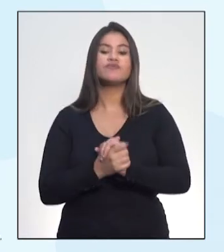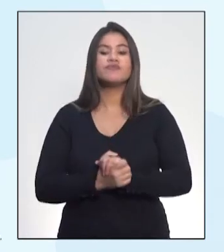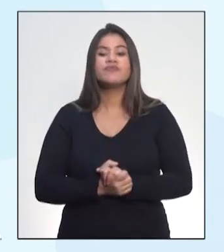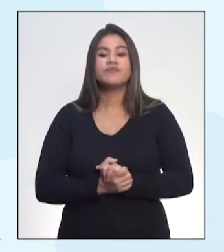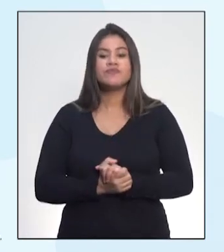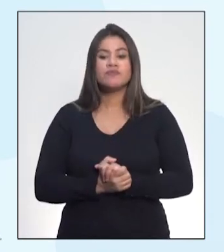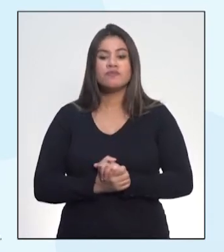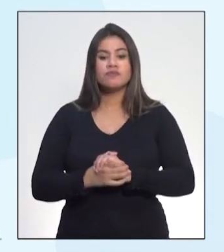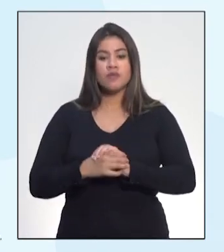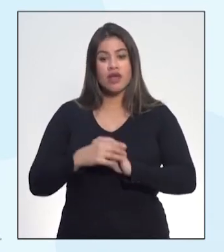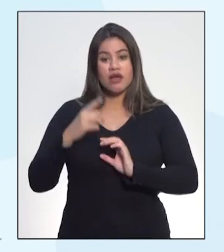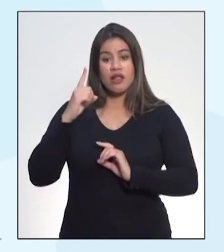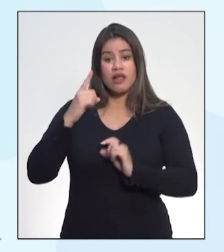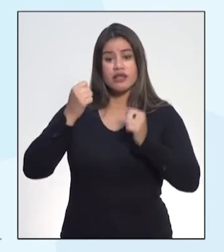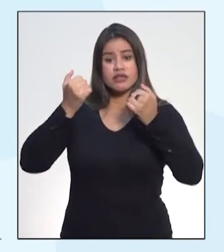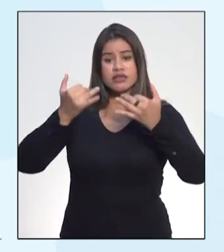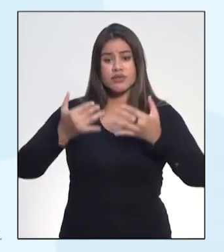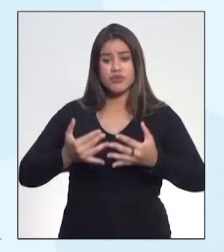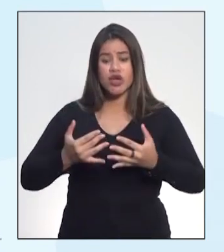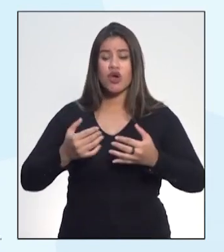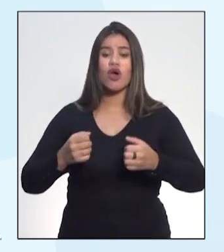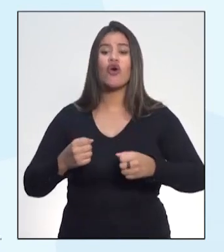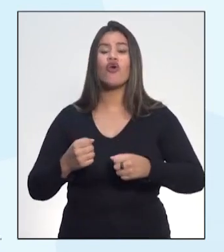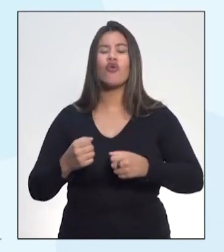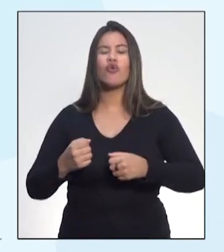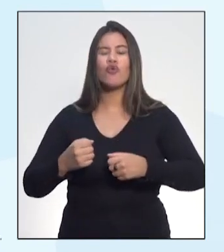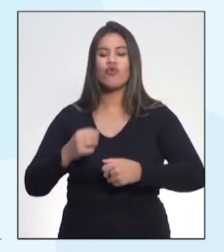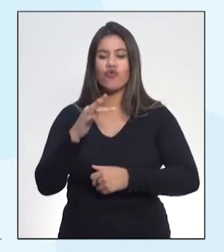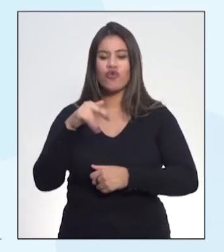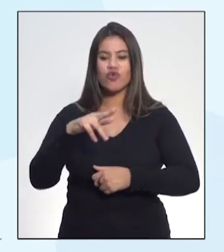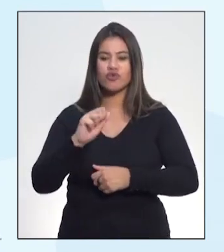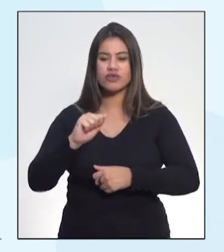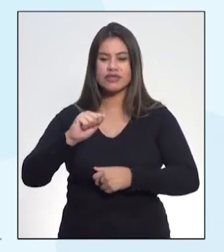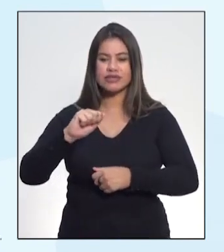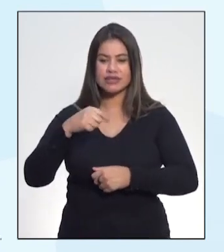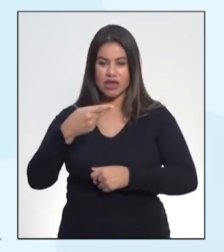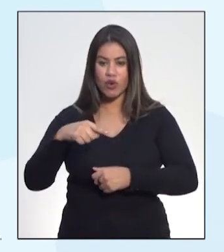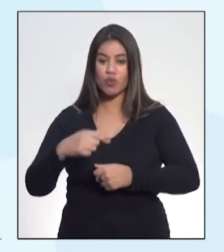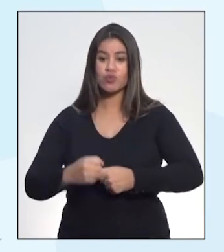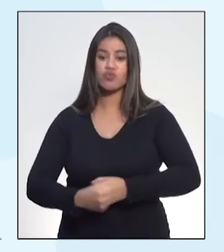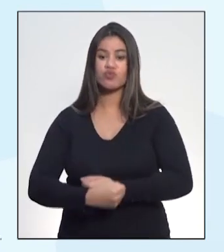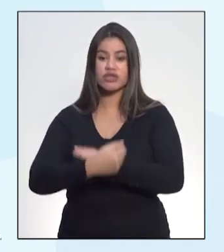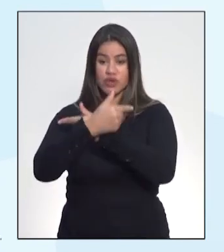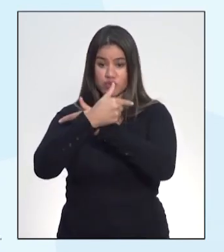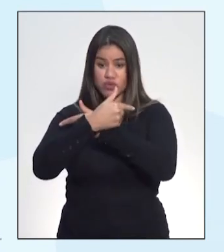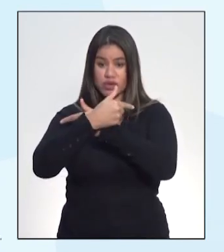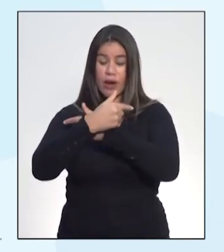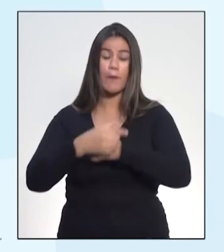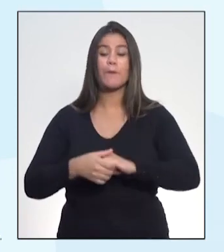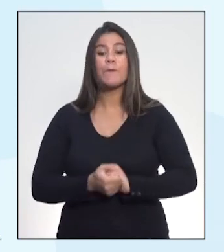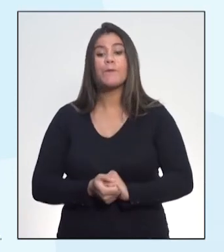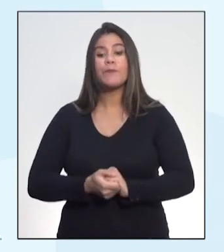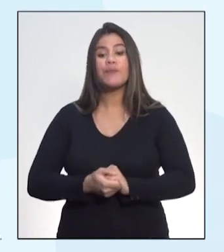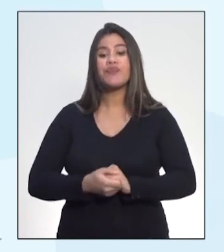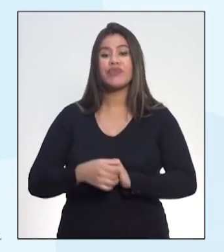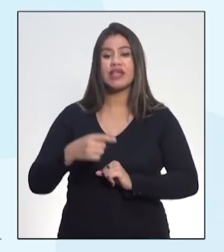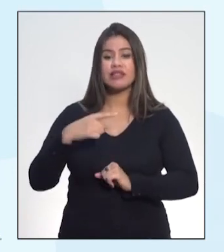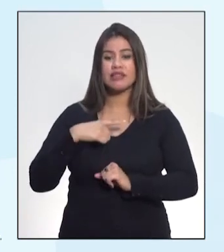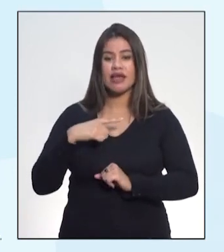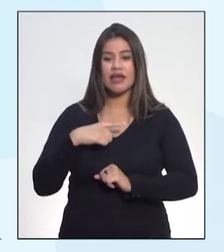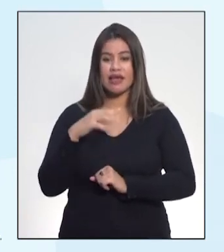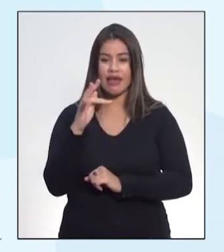está falando no enunciado? Que é uma função do segundo grau, no formato f de x igual a ax² mais bx mais